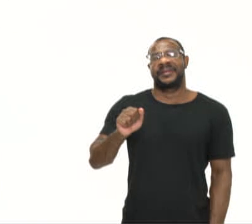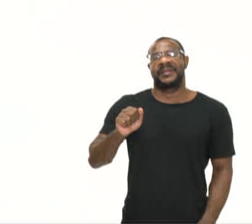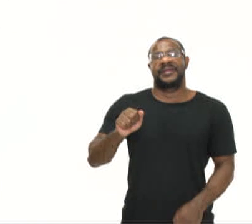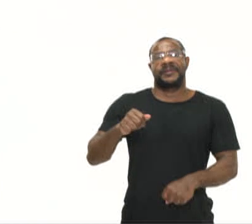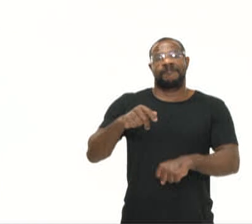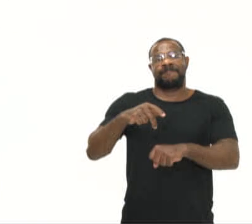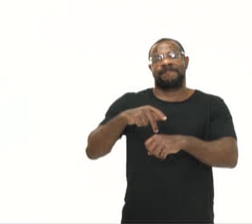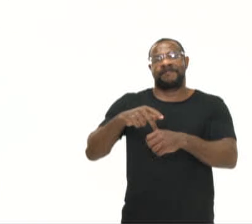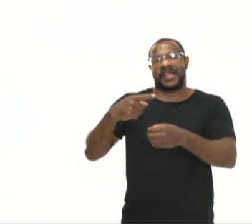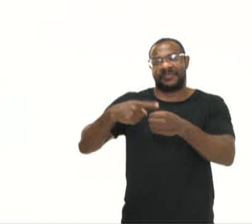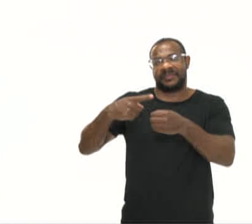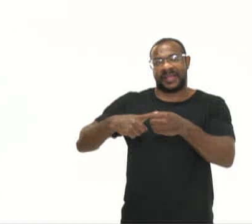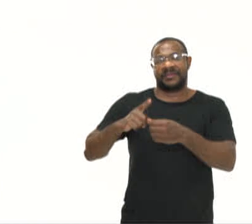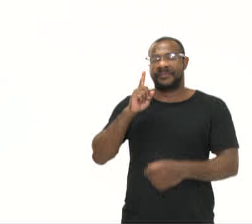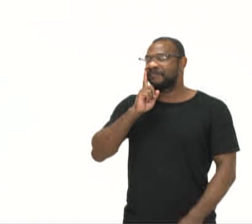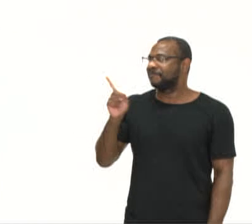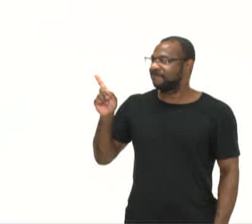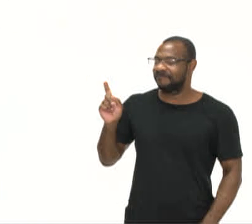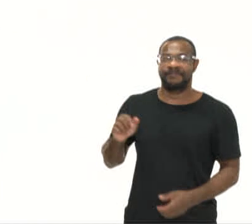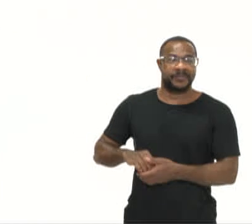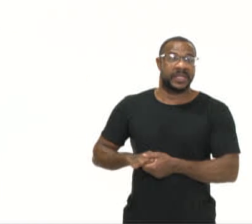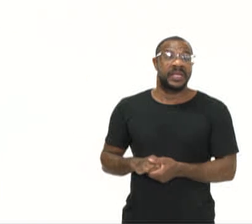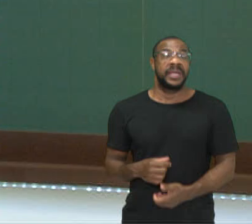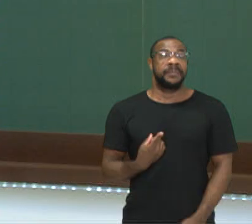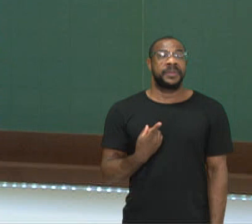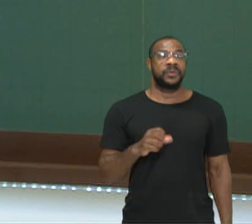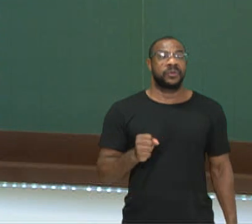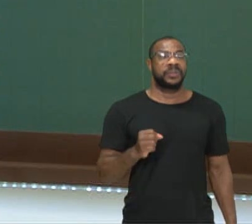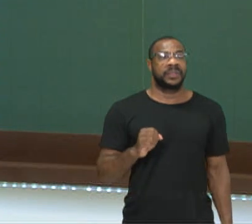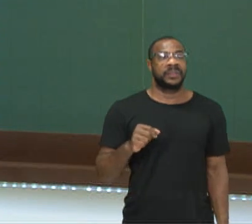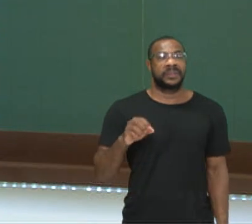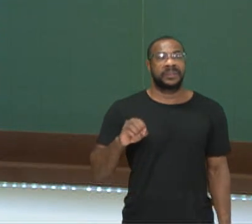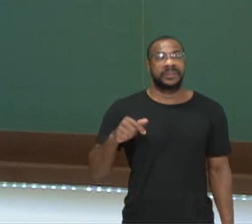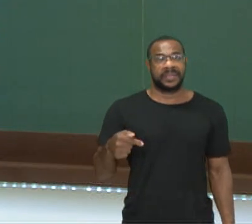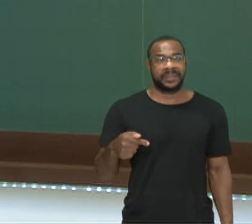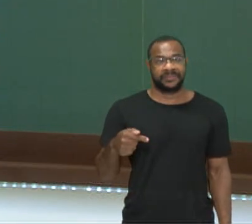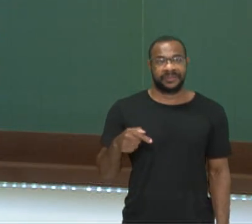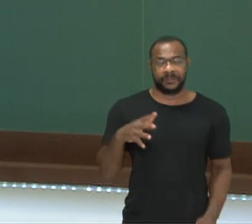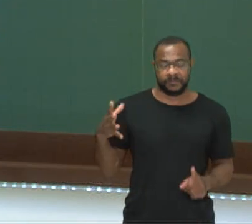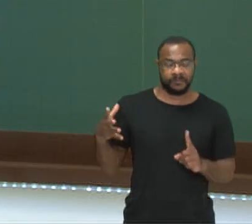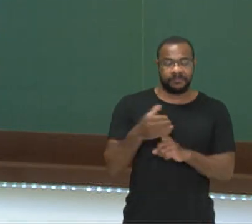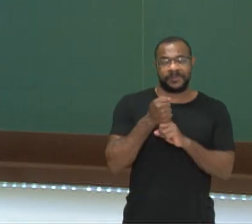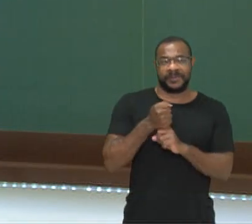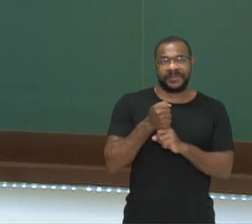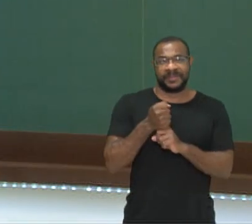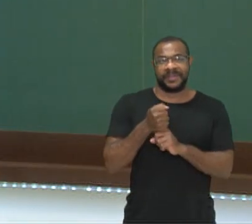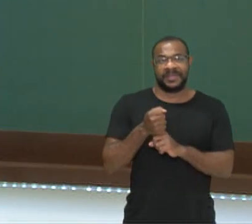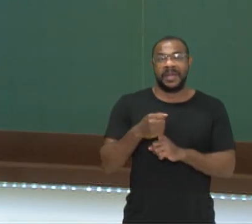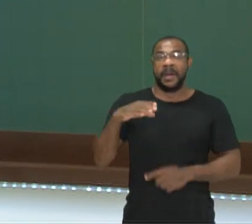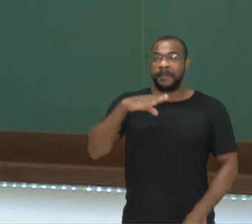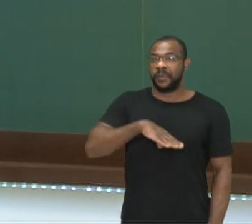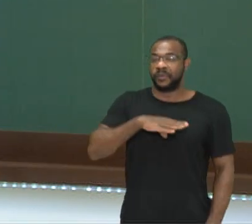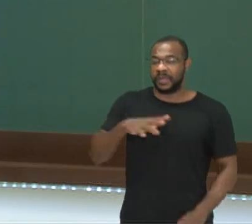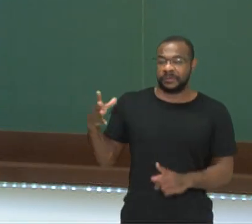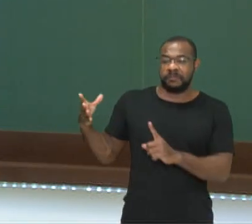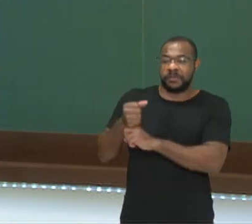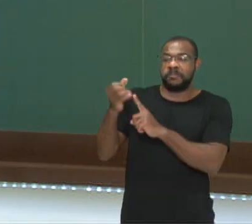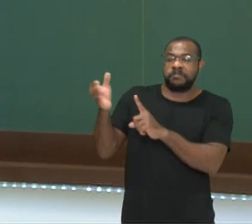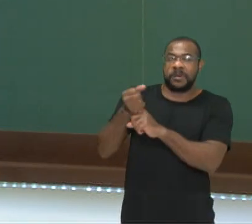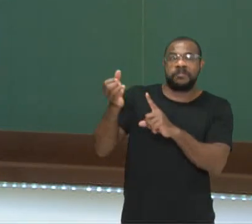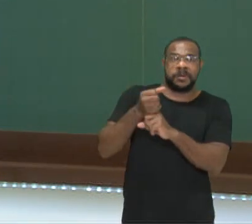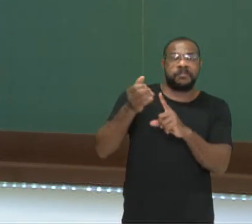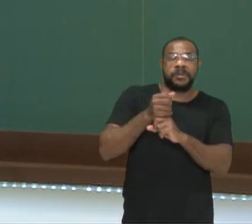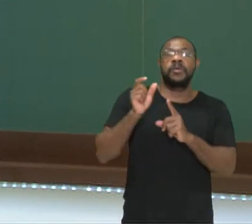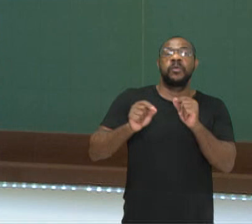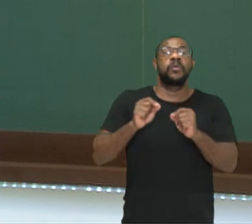1807. Bom, em 1807, então, é dominada Lisboa, né? Portugal começa a ser dominada